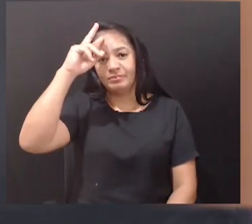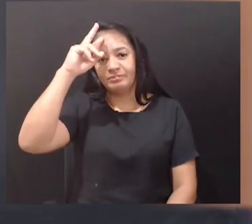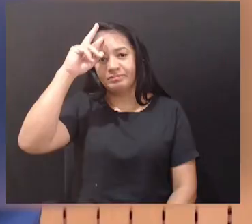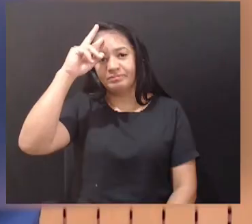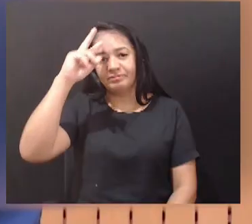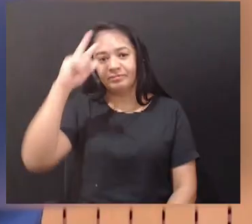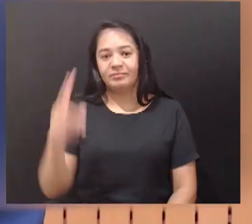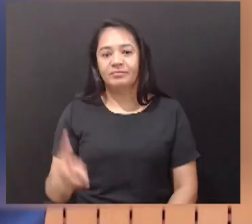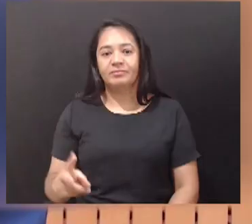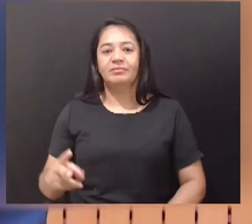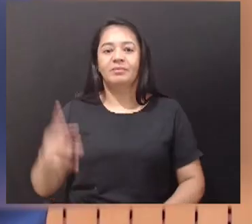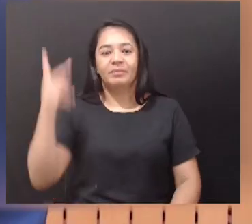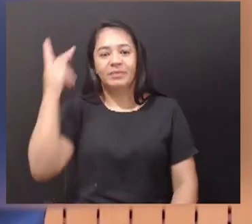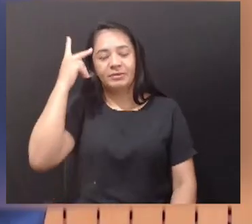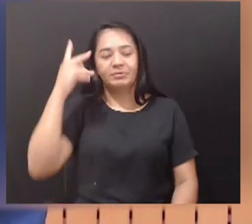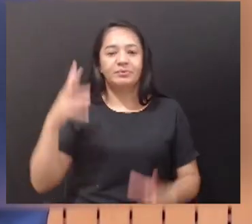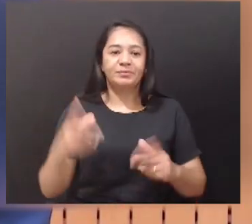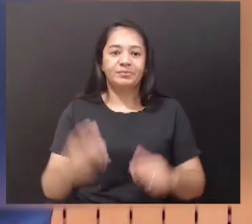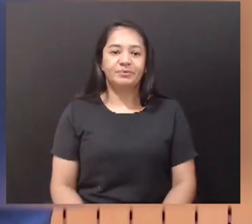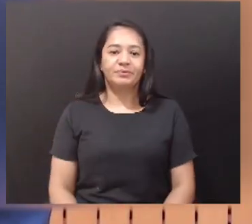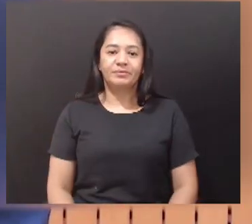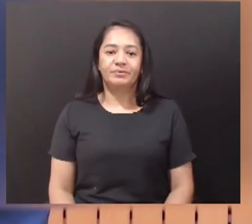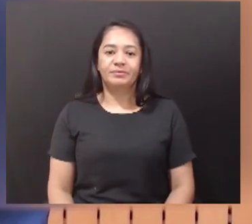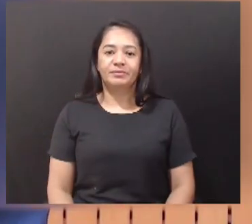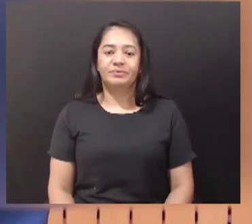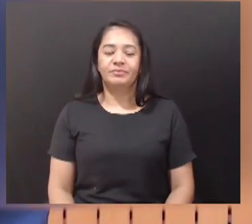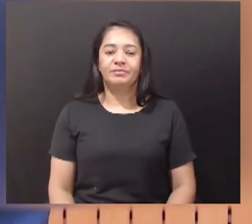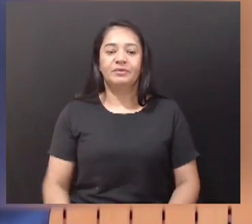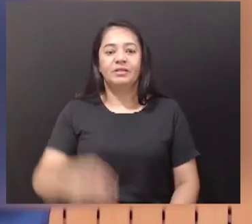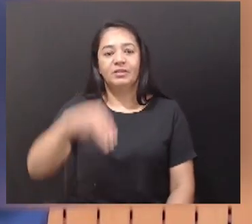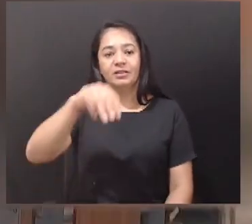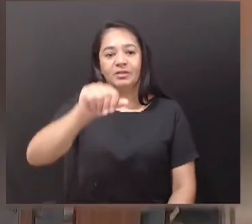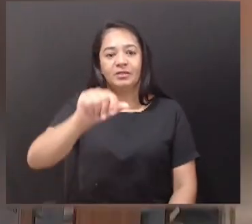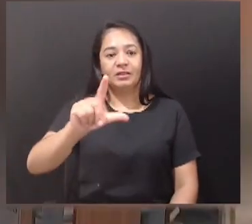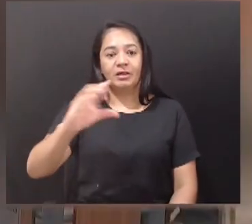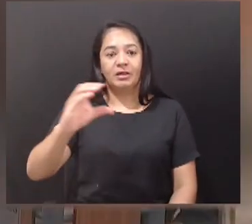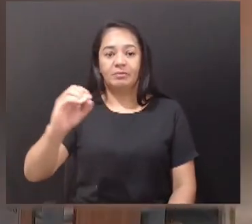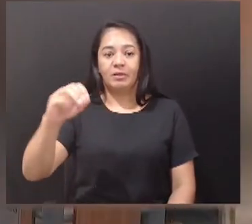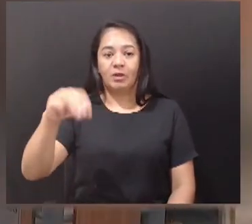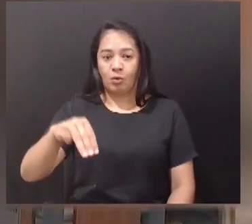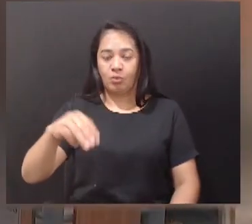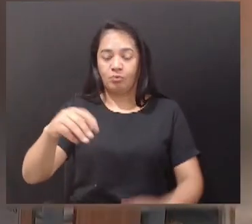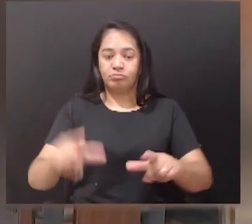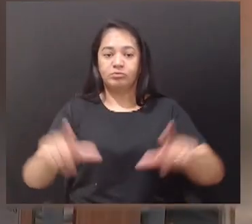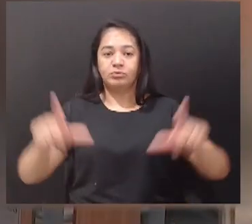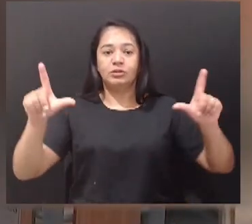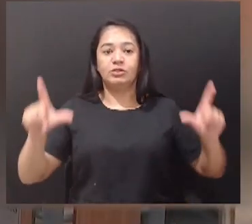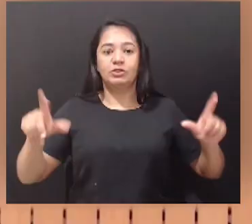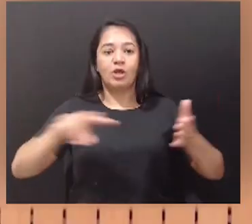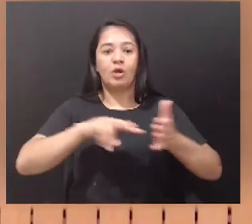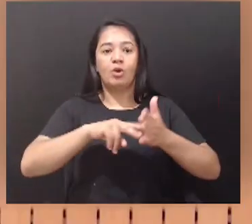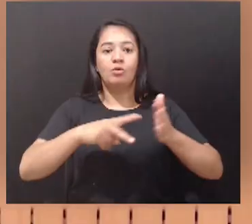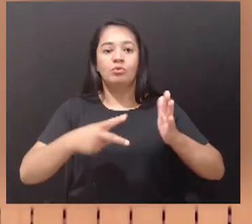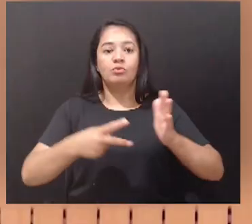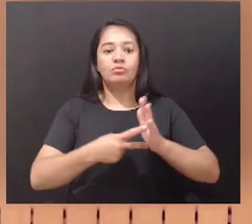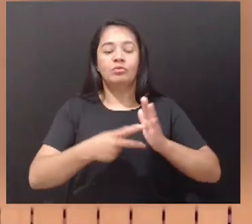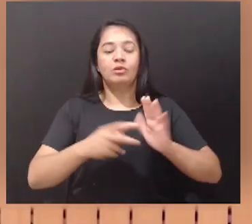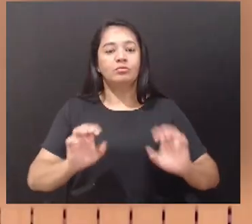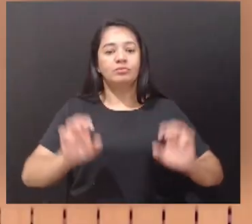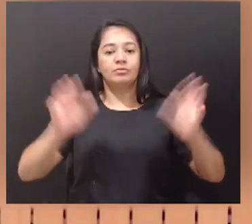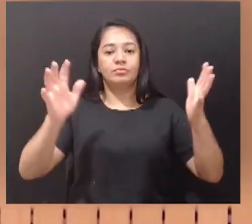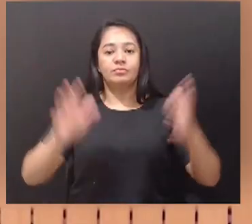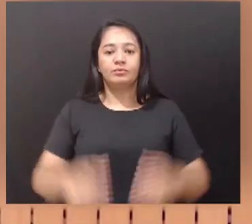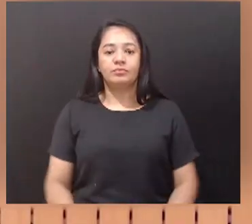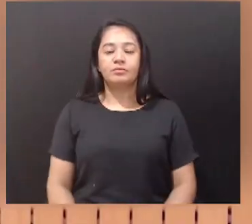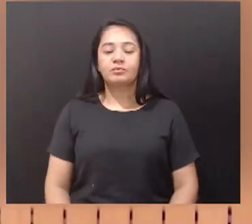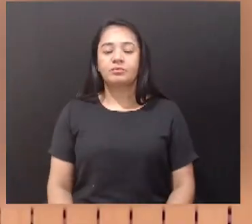Paulo inteiro. O compositor Malcolm Forest destacou o significado das celebrações. Também quero